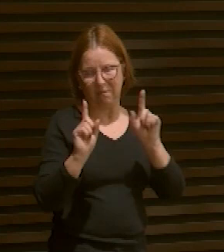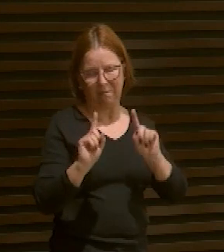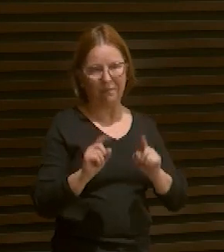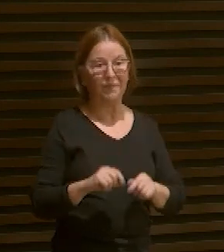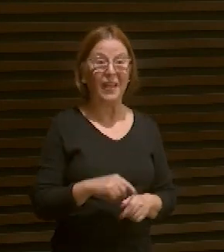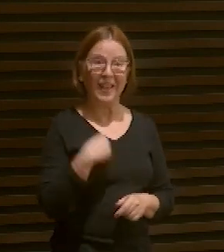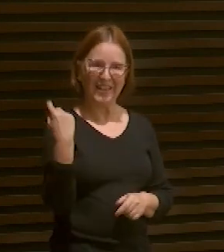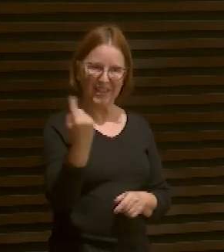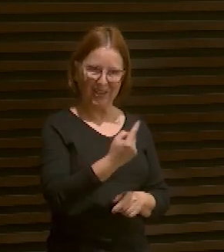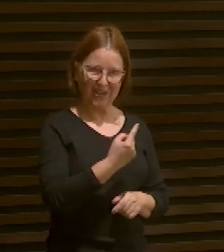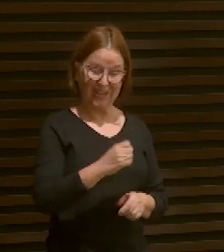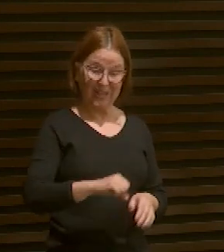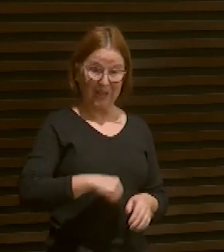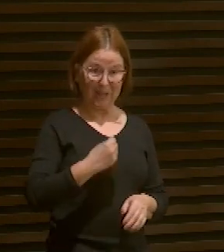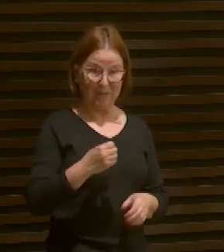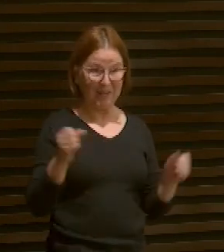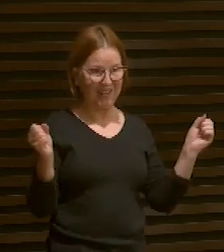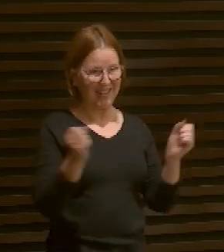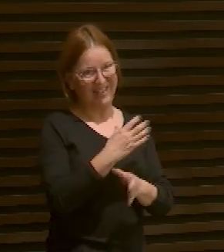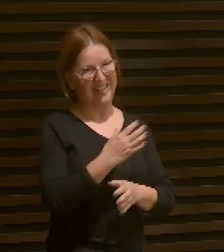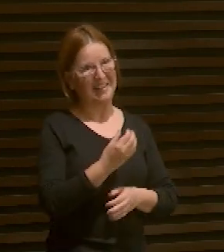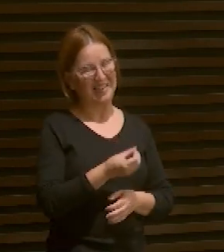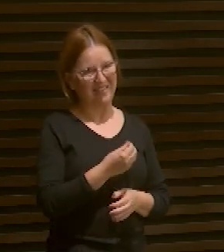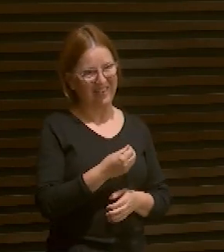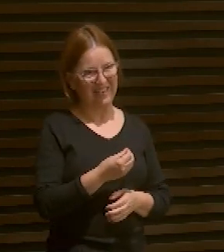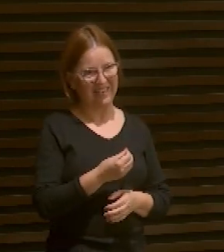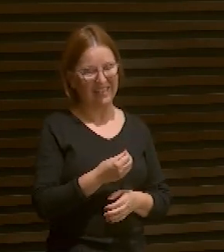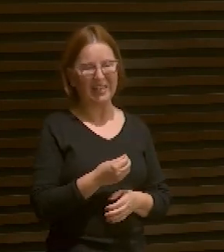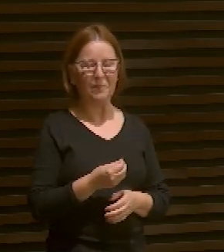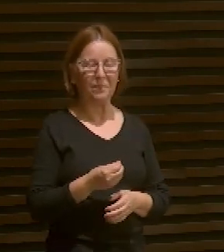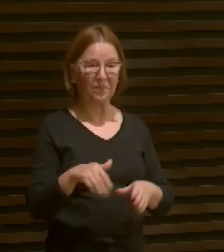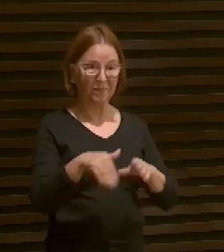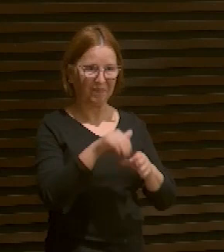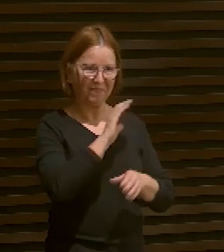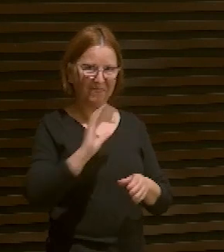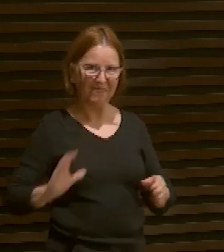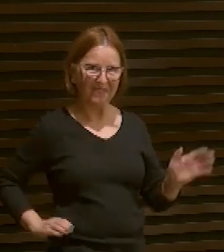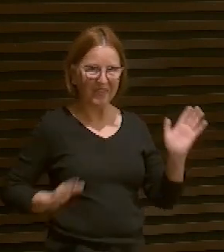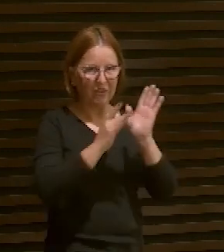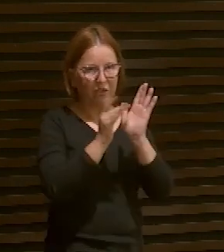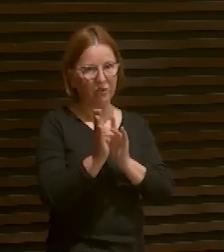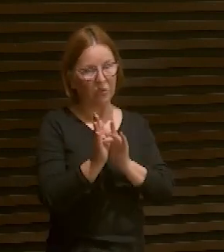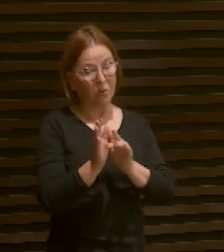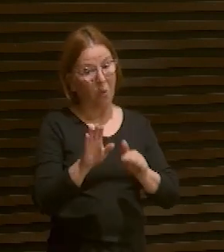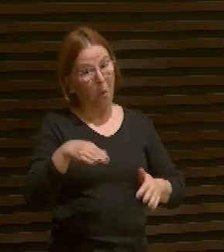Nós somos novas criaturas, regenerados em Cristo Jesus, ou não